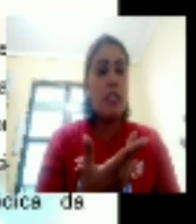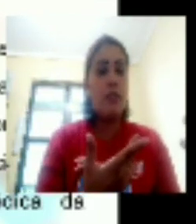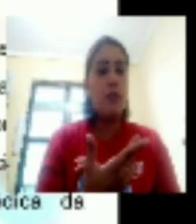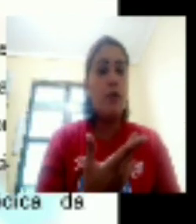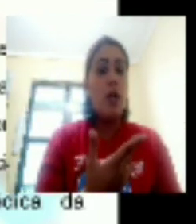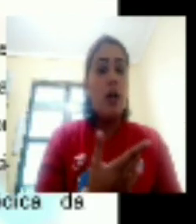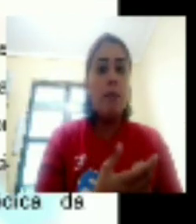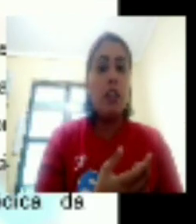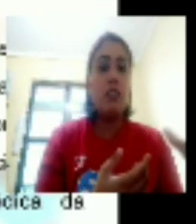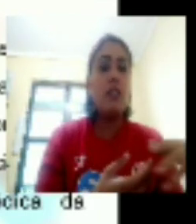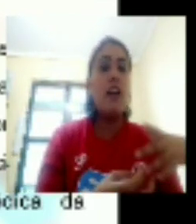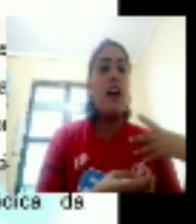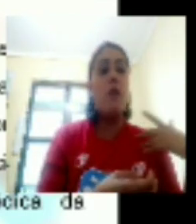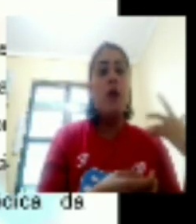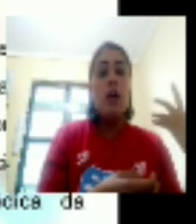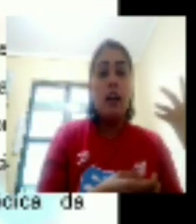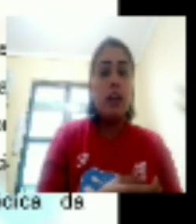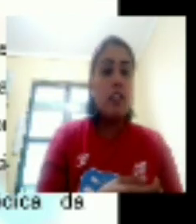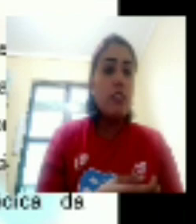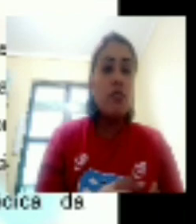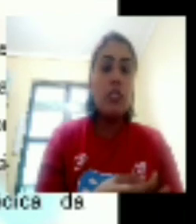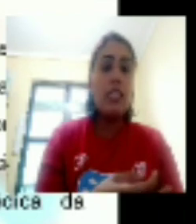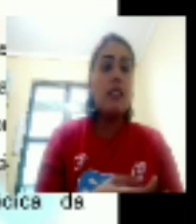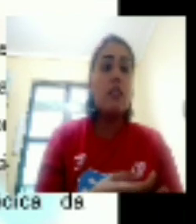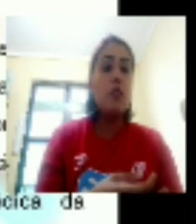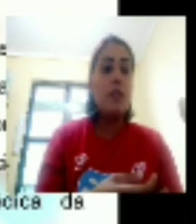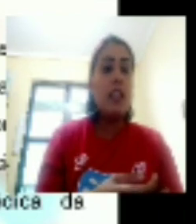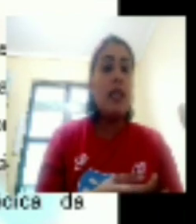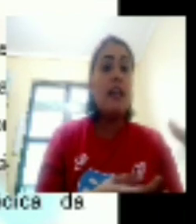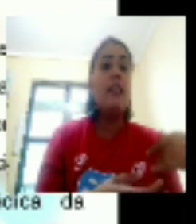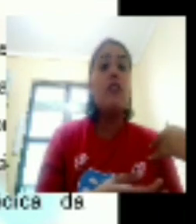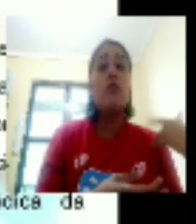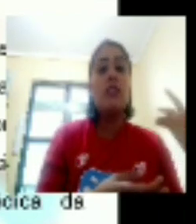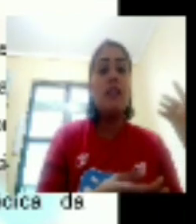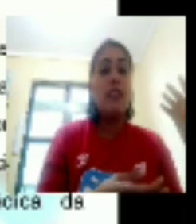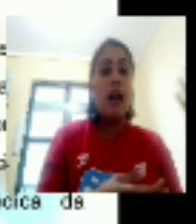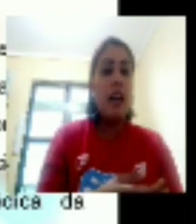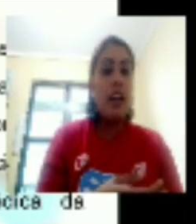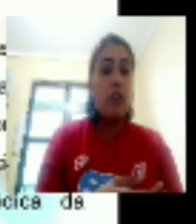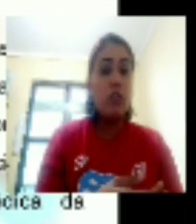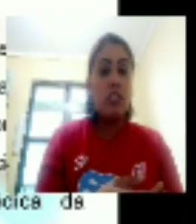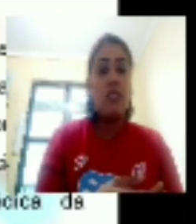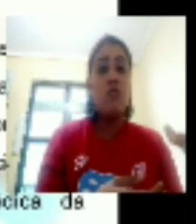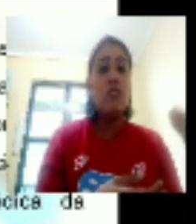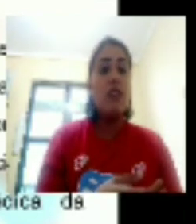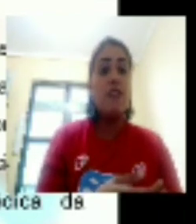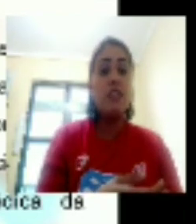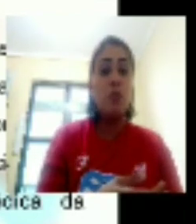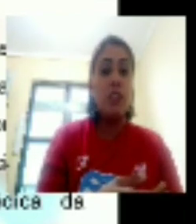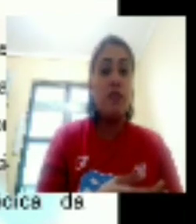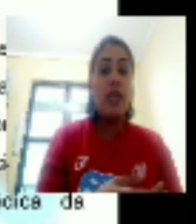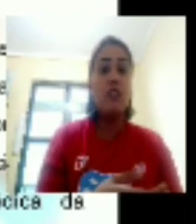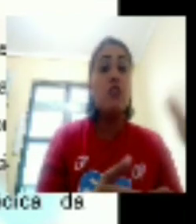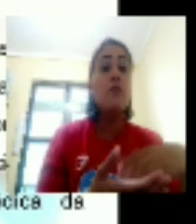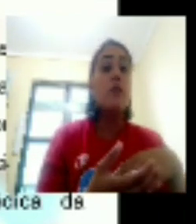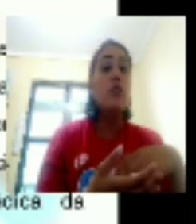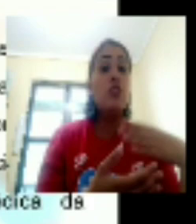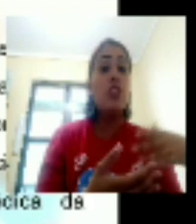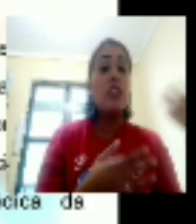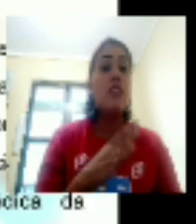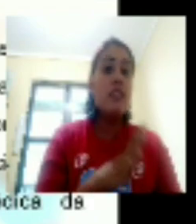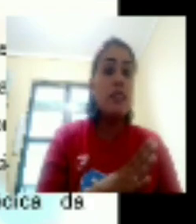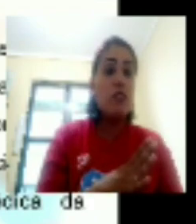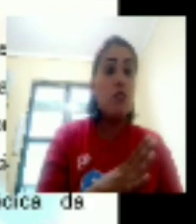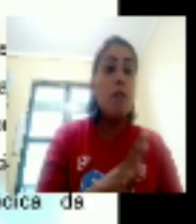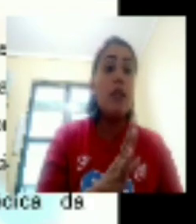de atendimento ambulatorial, grandes unidades hospitalar, a contratação de serviços privados